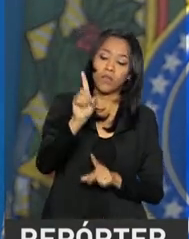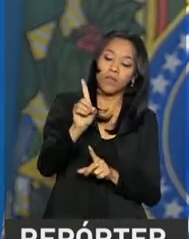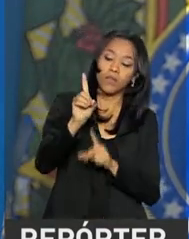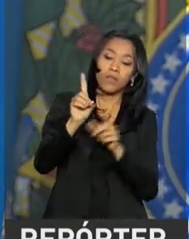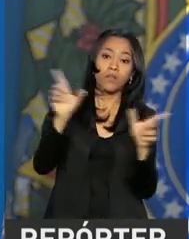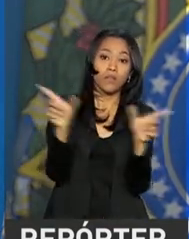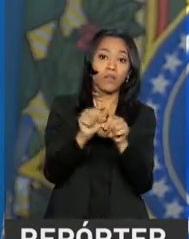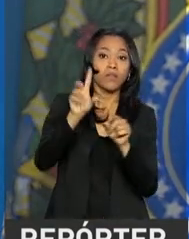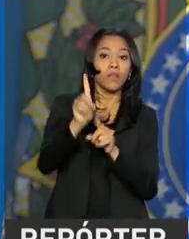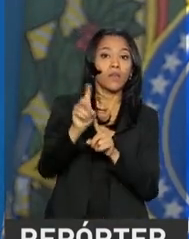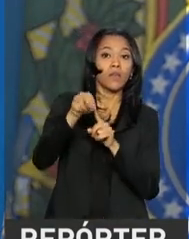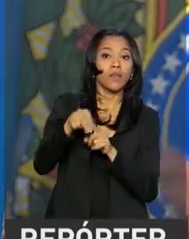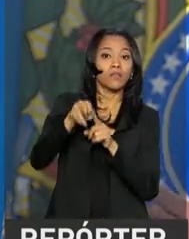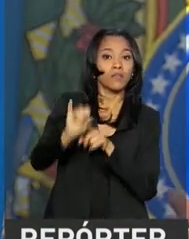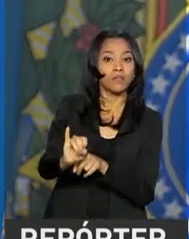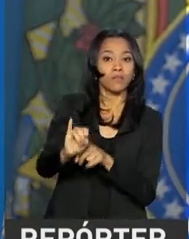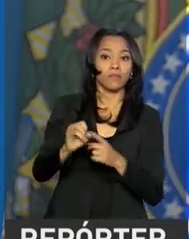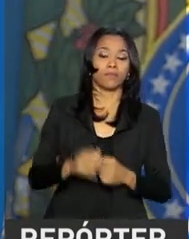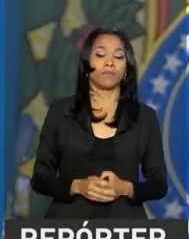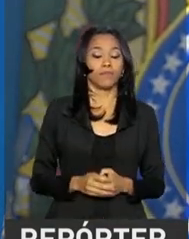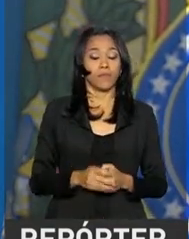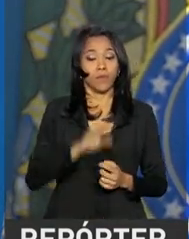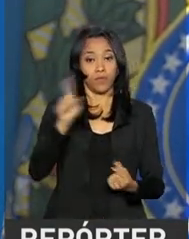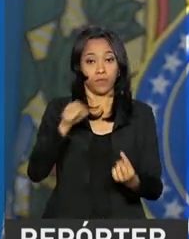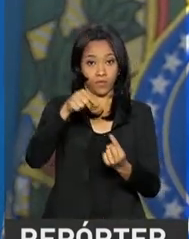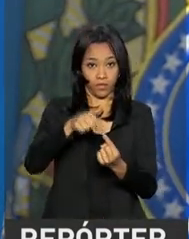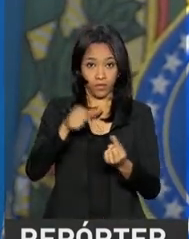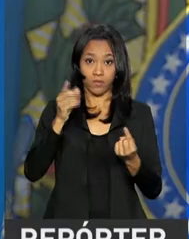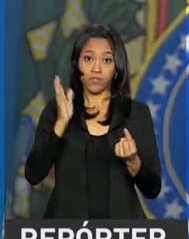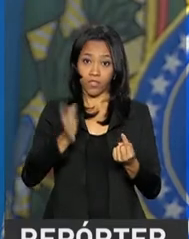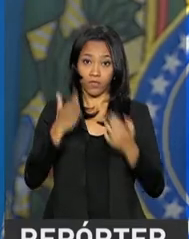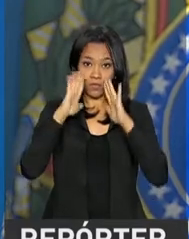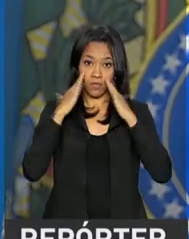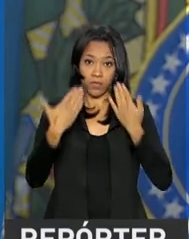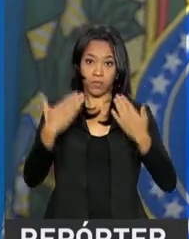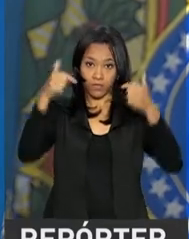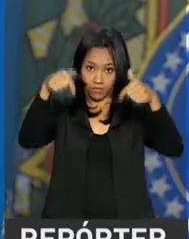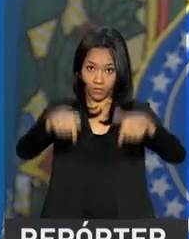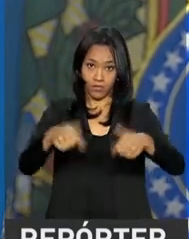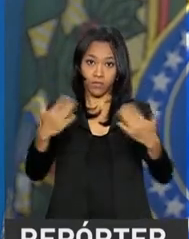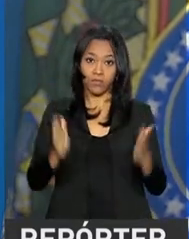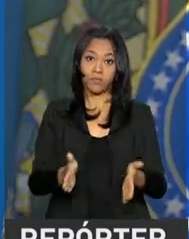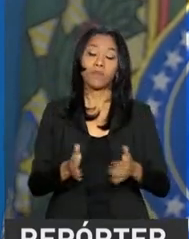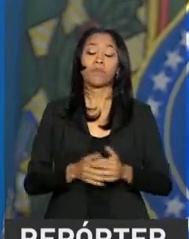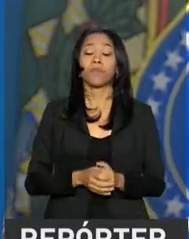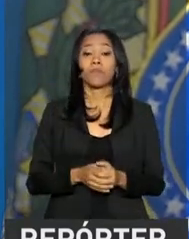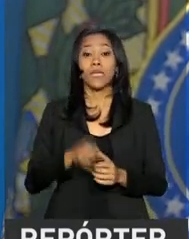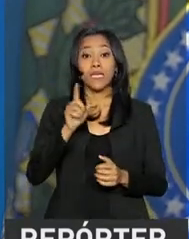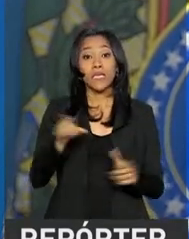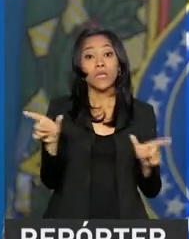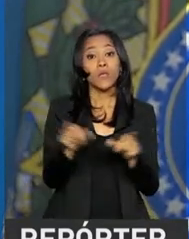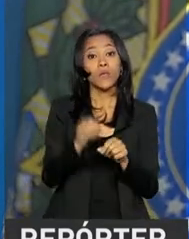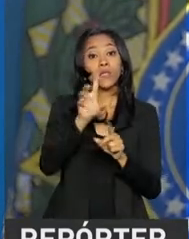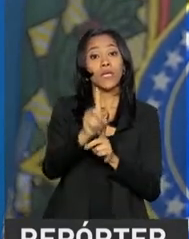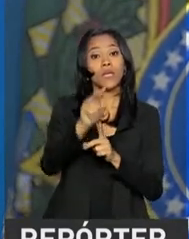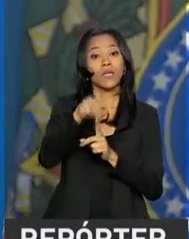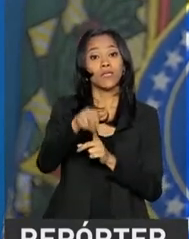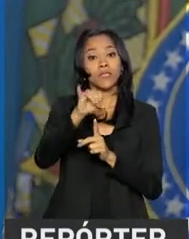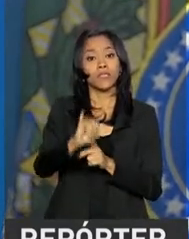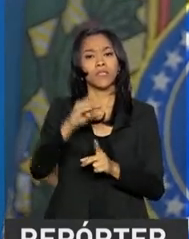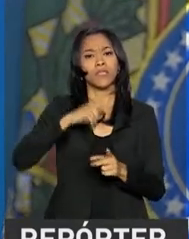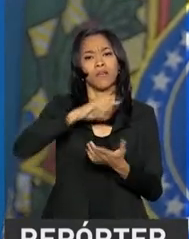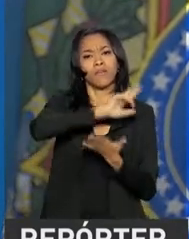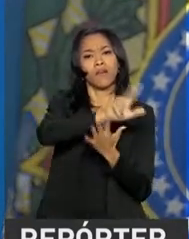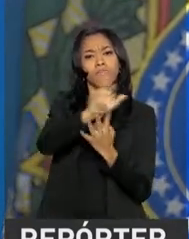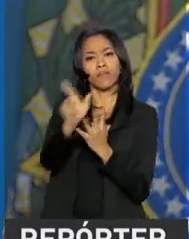já se viu aqui é que o dele vem a concentrar vários documentos num